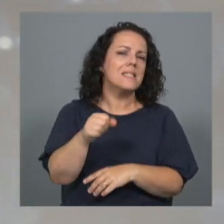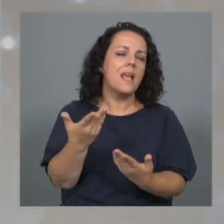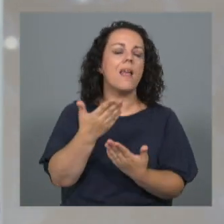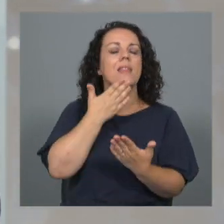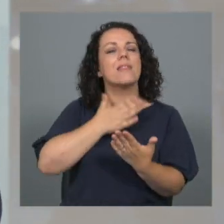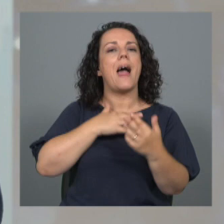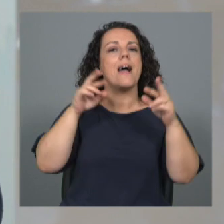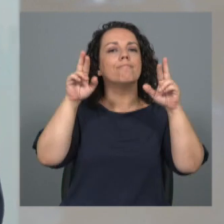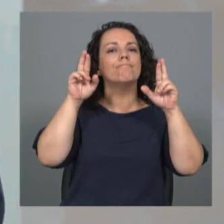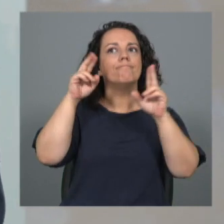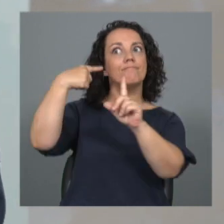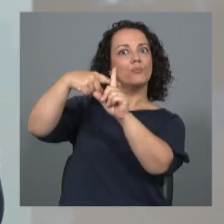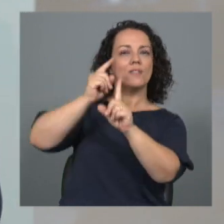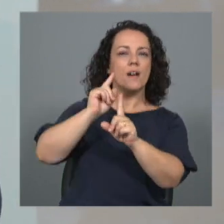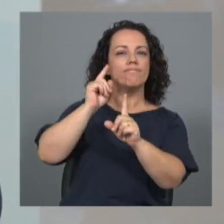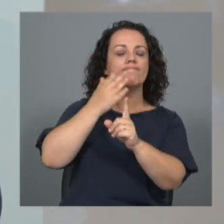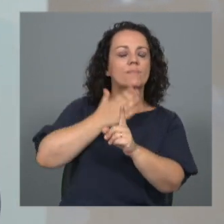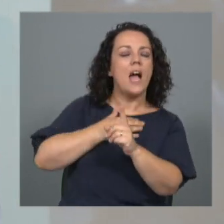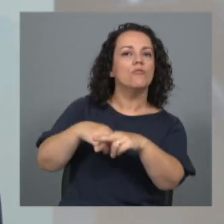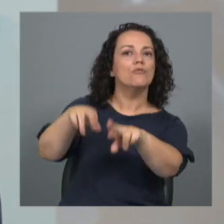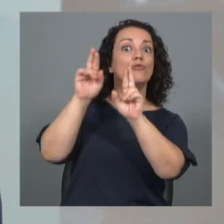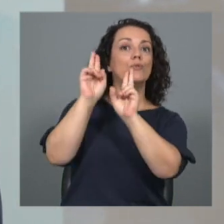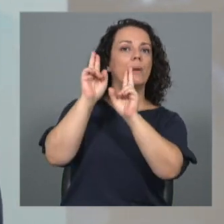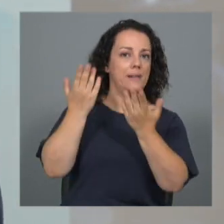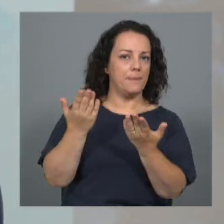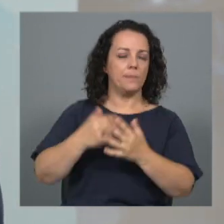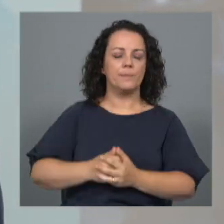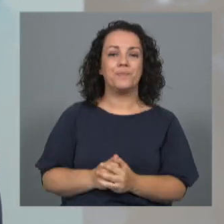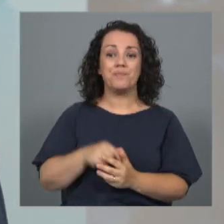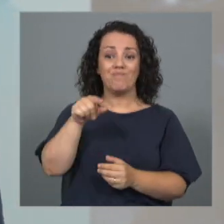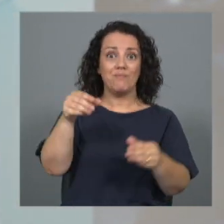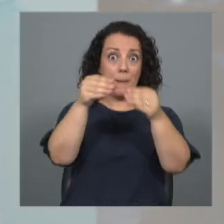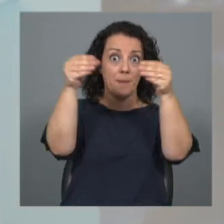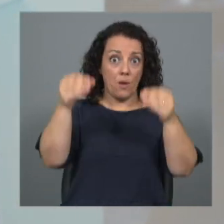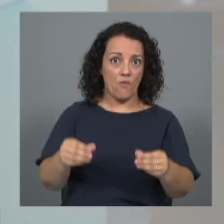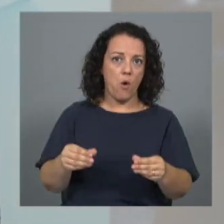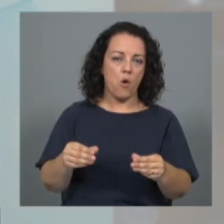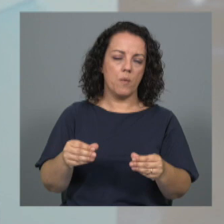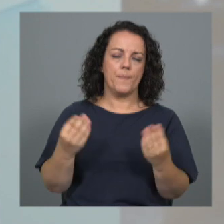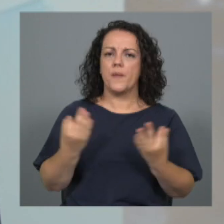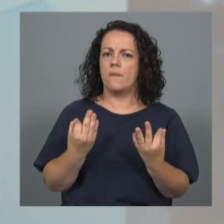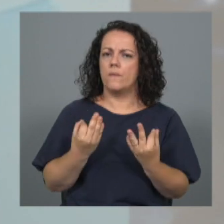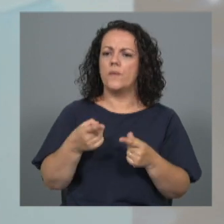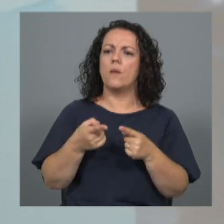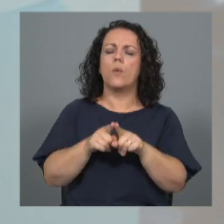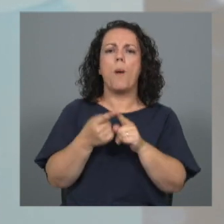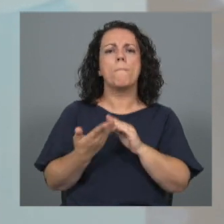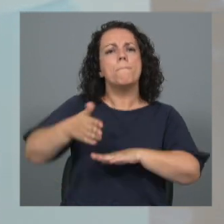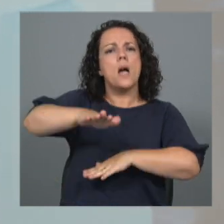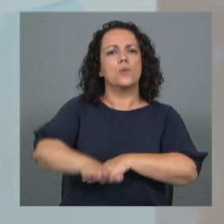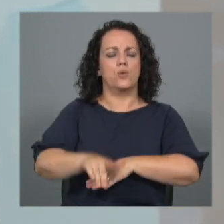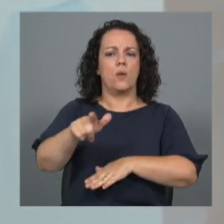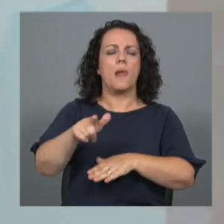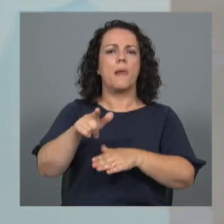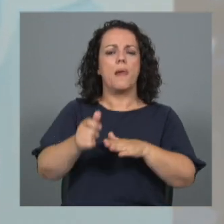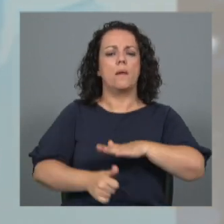Acho que a palavra é mesmo essa. Esta plataforma é já um passo da concretização do plano de ação do Pilar Europeu